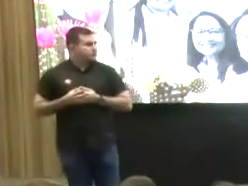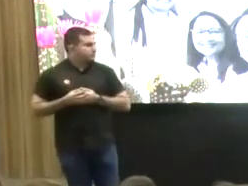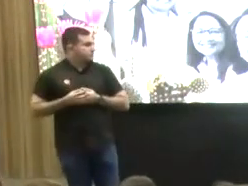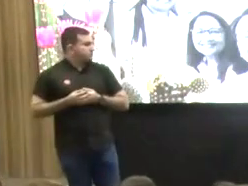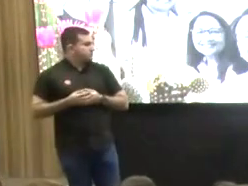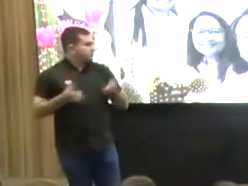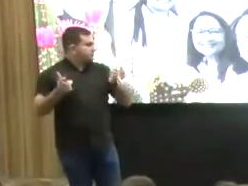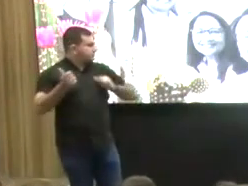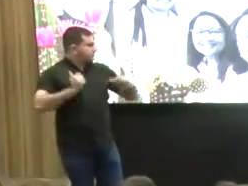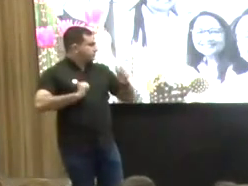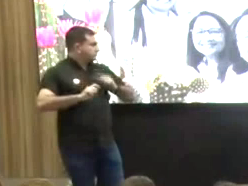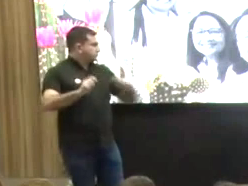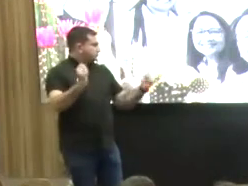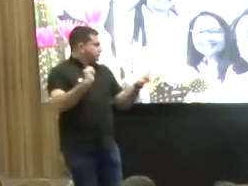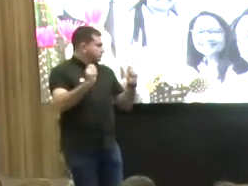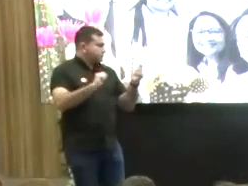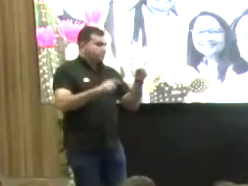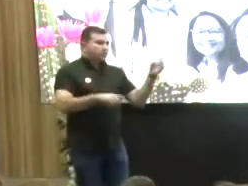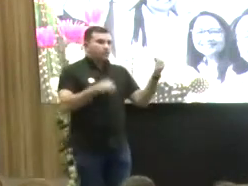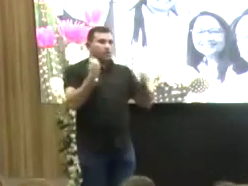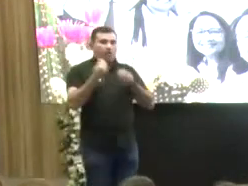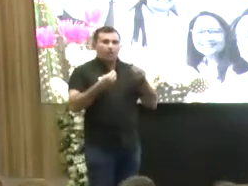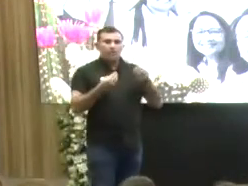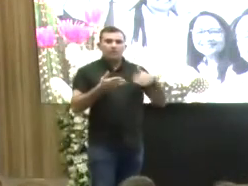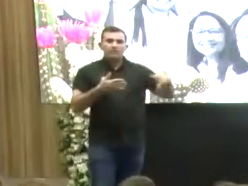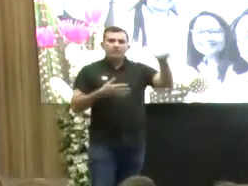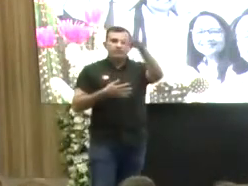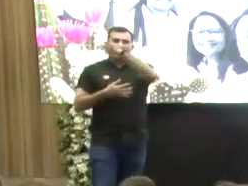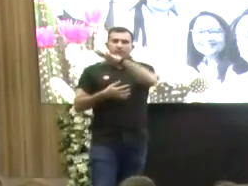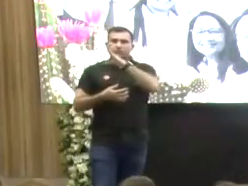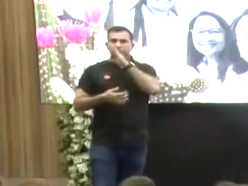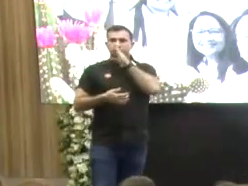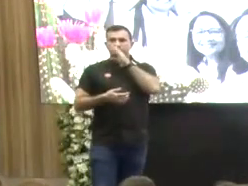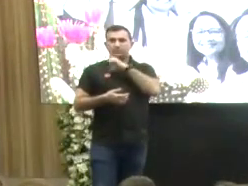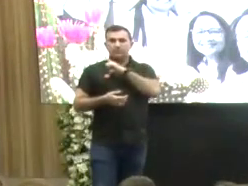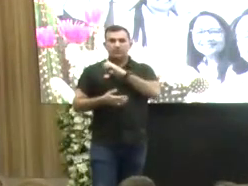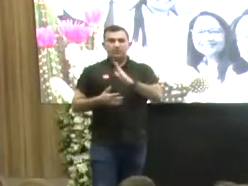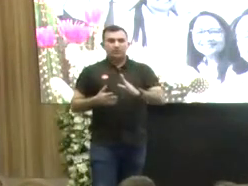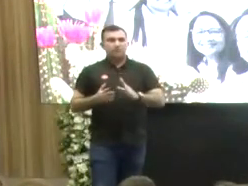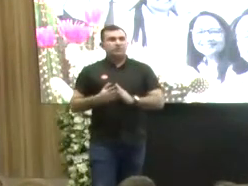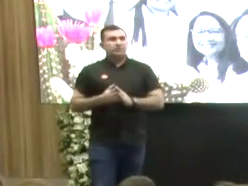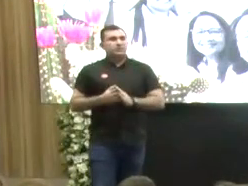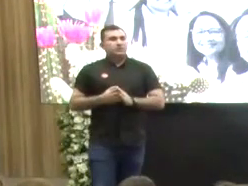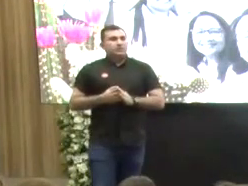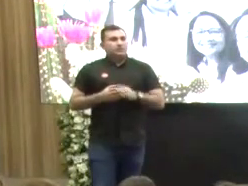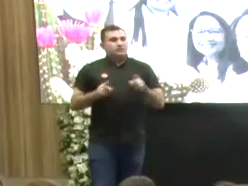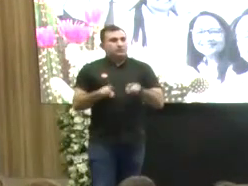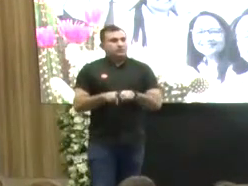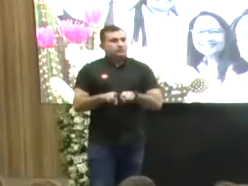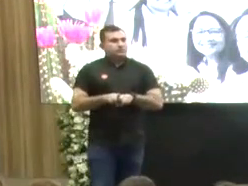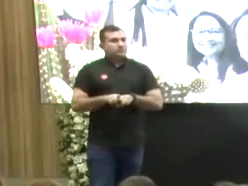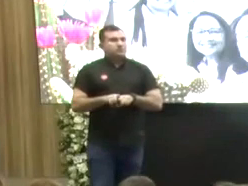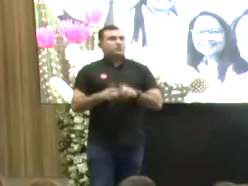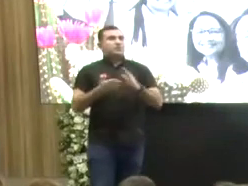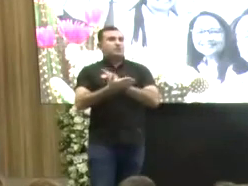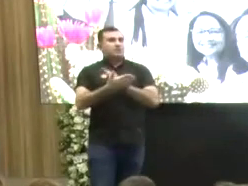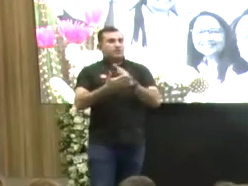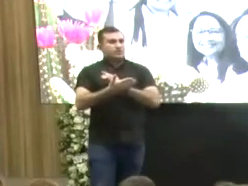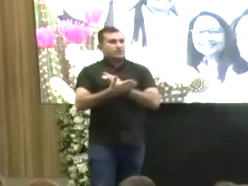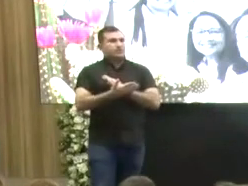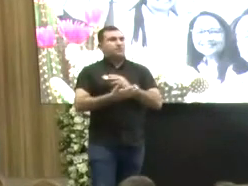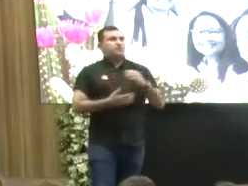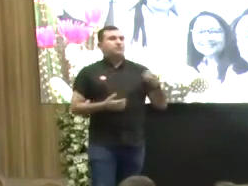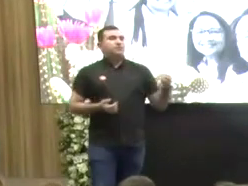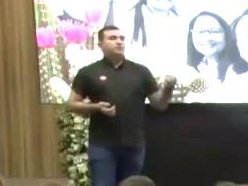inquietante, né, no público essa ideia de silenciamento, né, que perpassa, e também a dimensão do novo ensino médio,